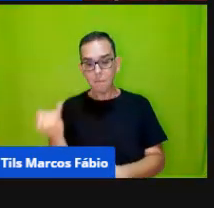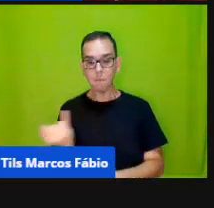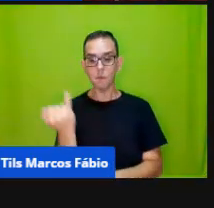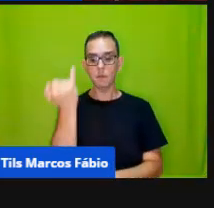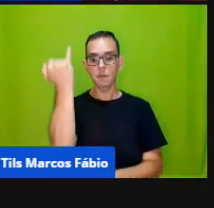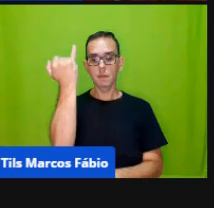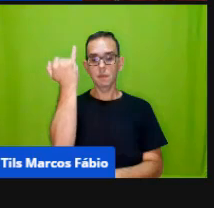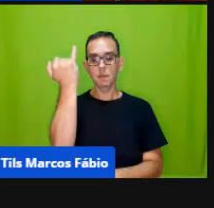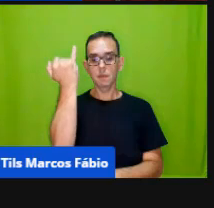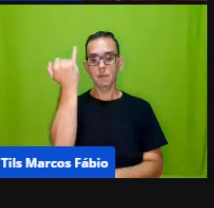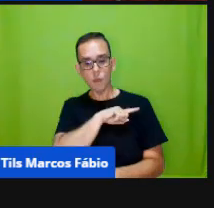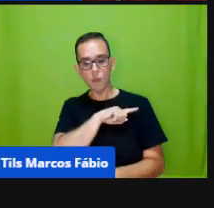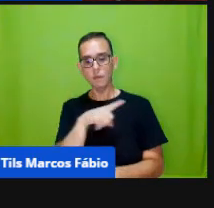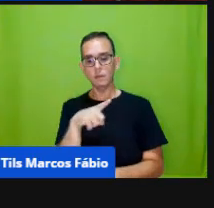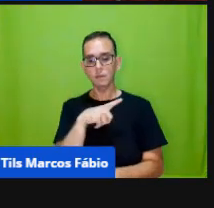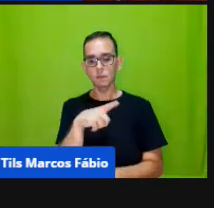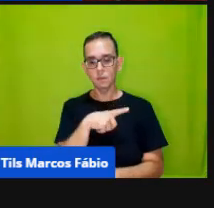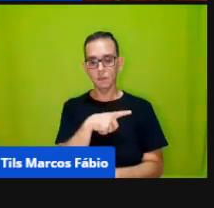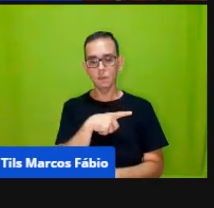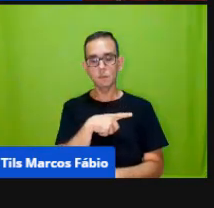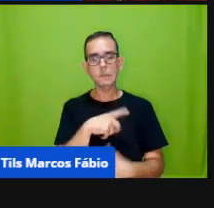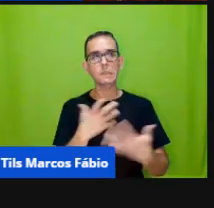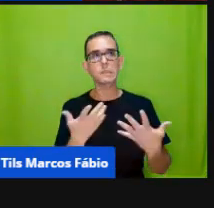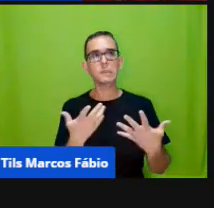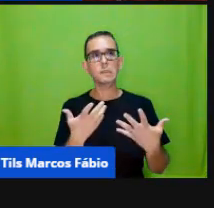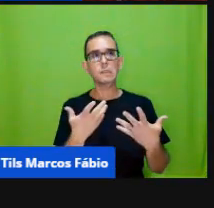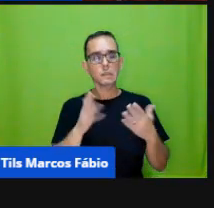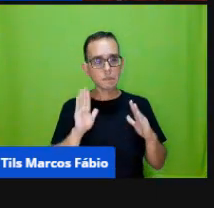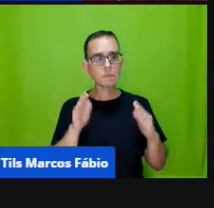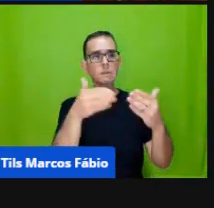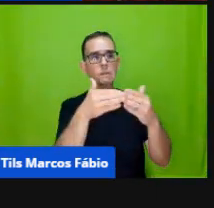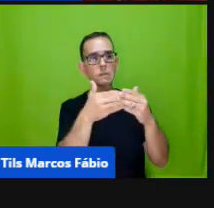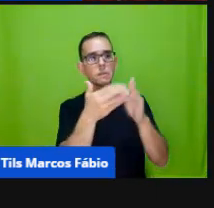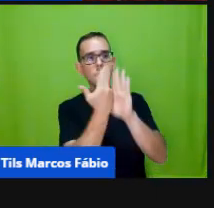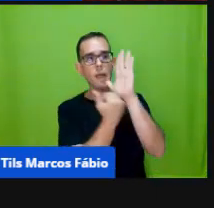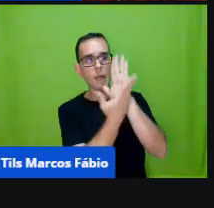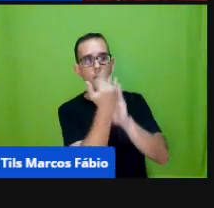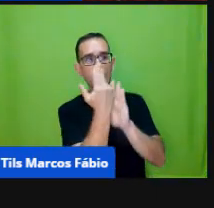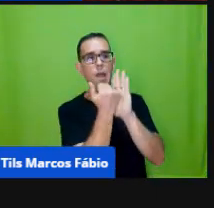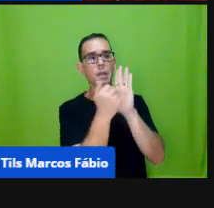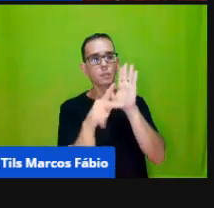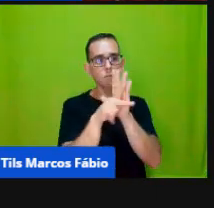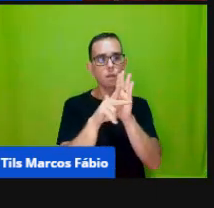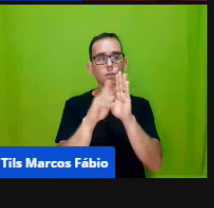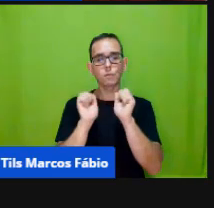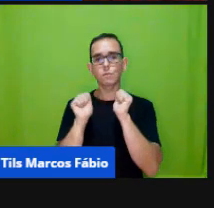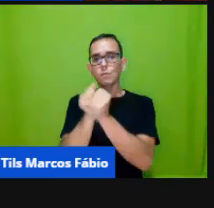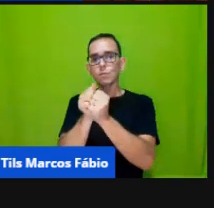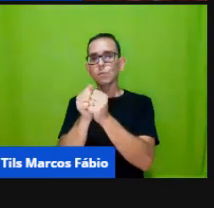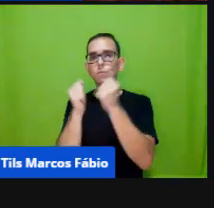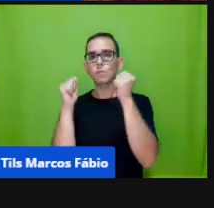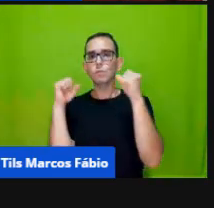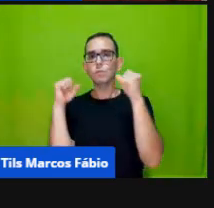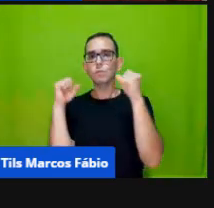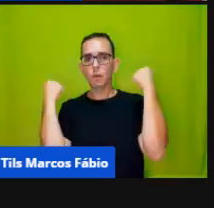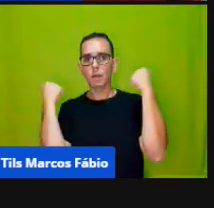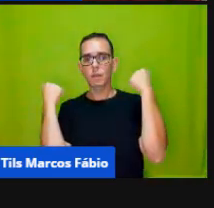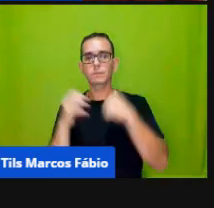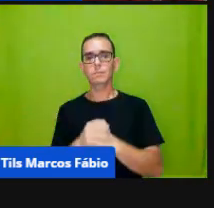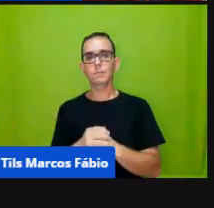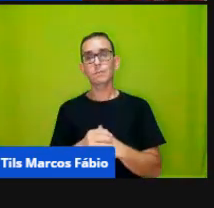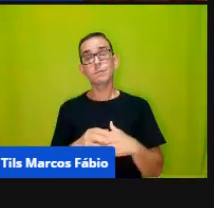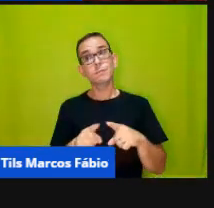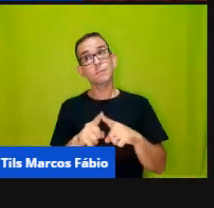que a gente tinha na questão da arte e do esporte na REM. E isso a gente veio